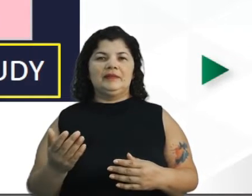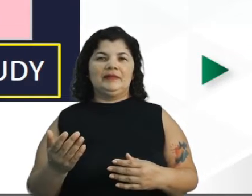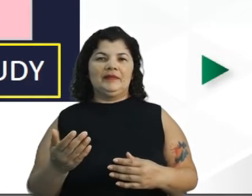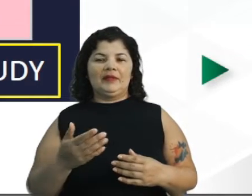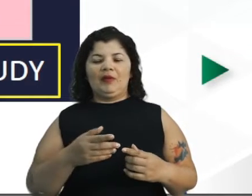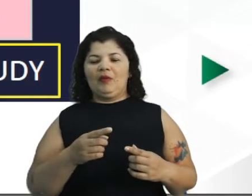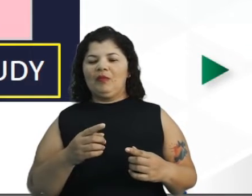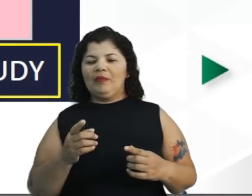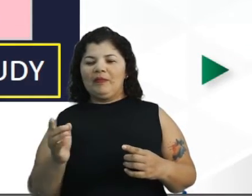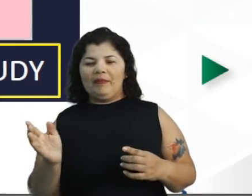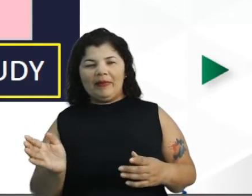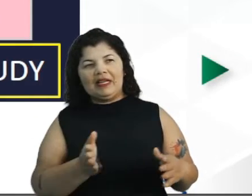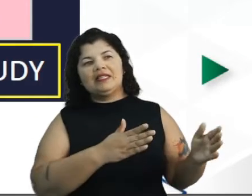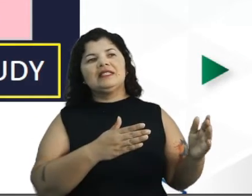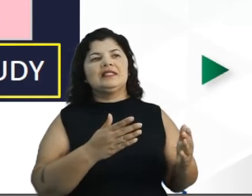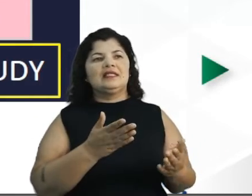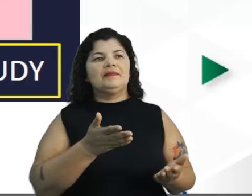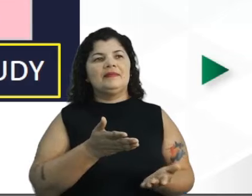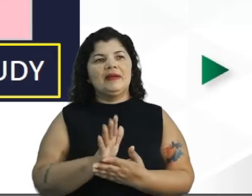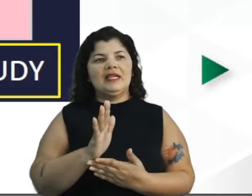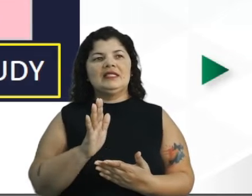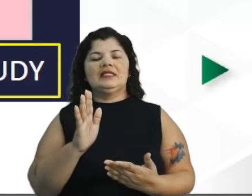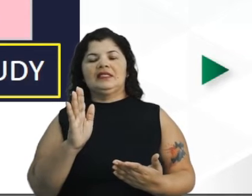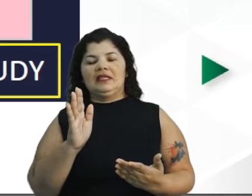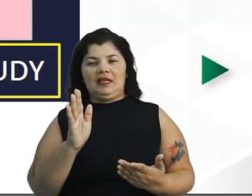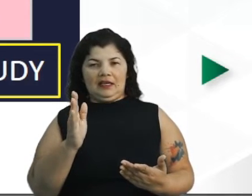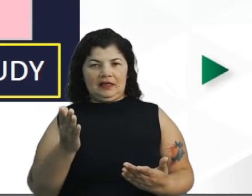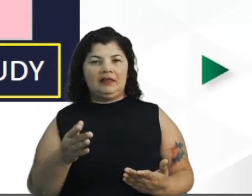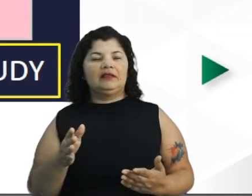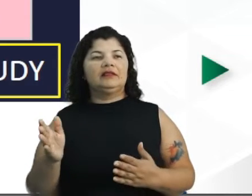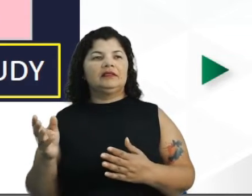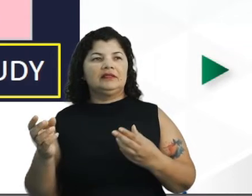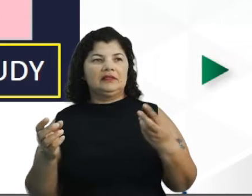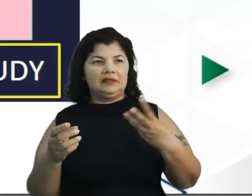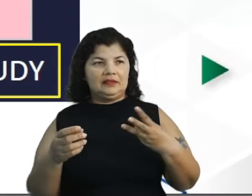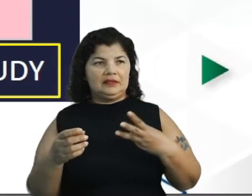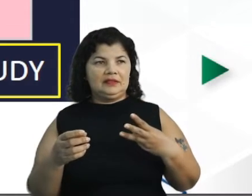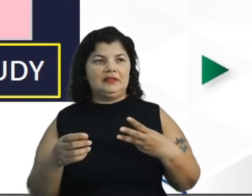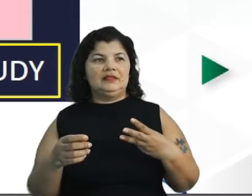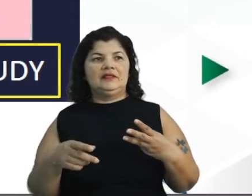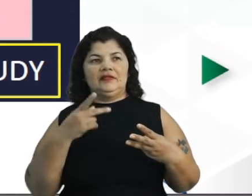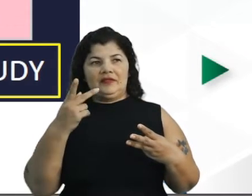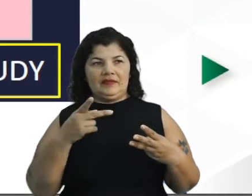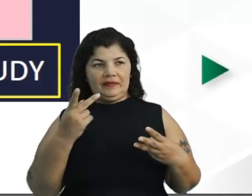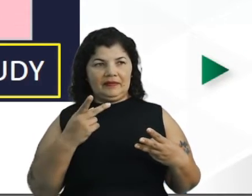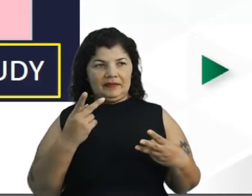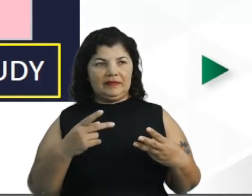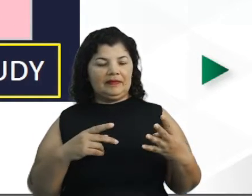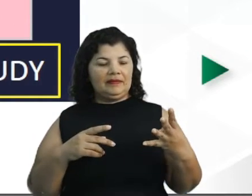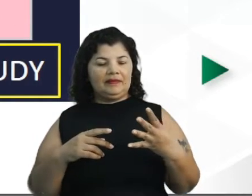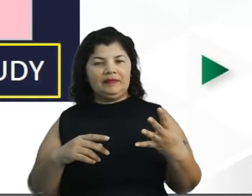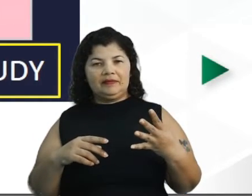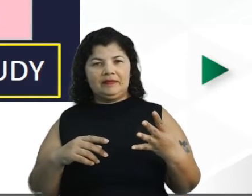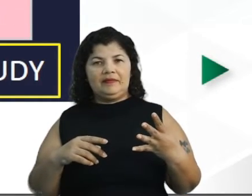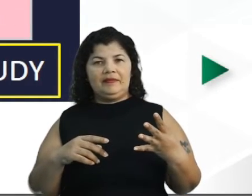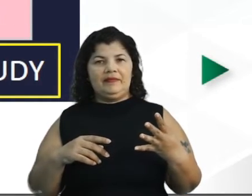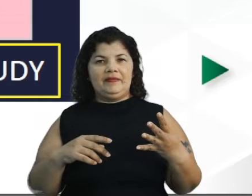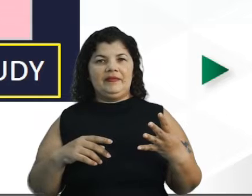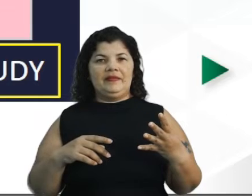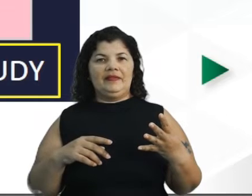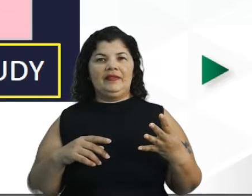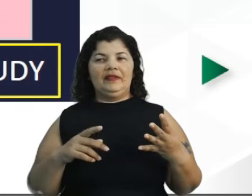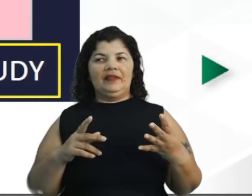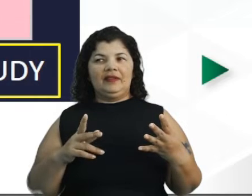né? Ultrapassar, nesse caso, passar ou ser aprovado. 3, speak, né? Falar. 4, skating,